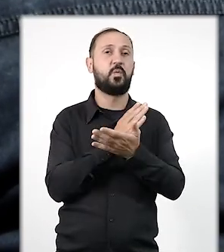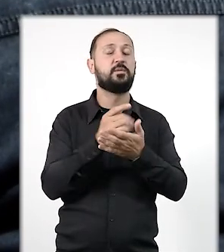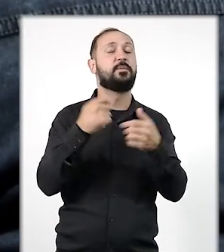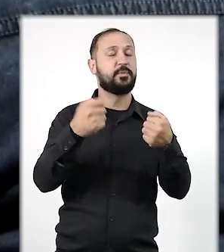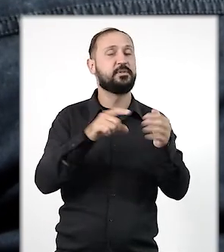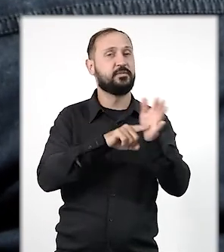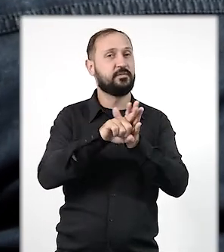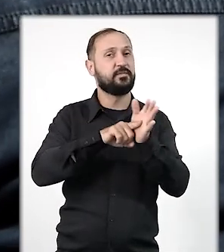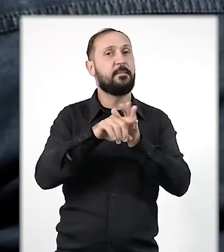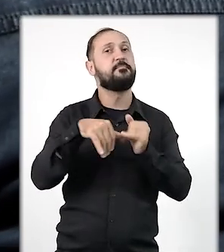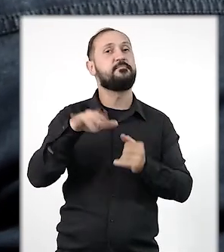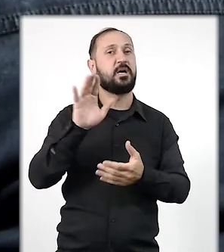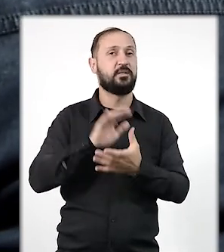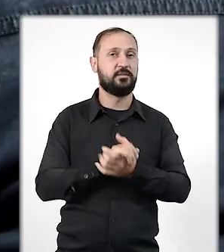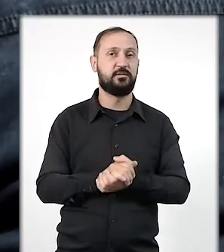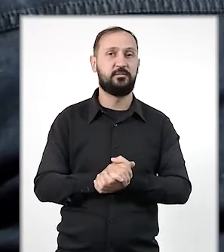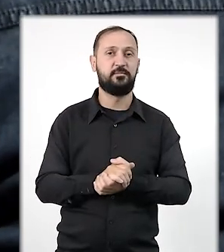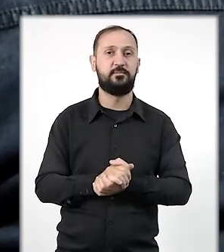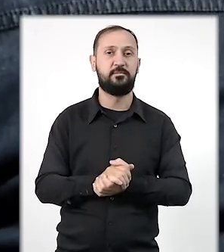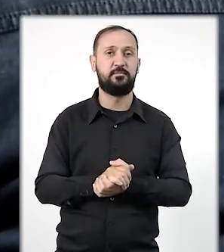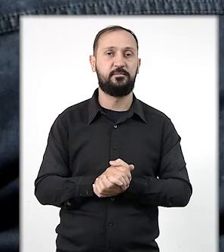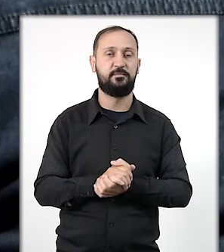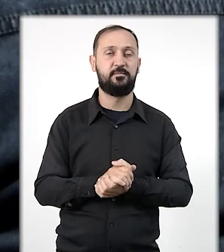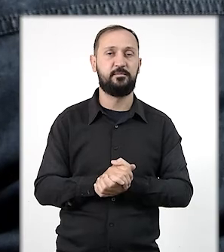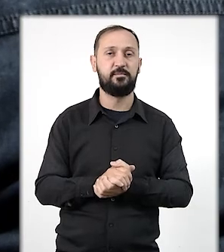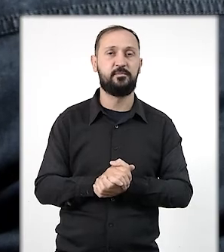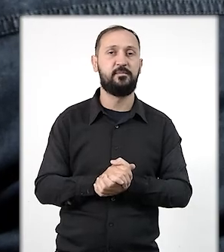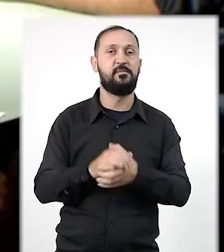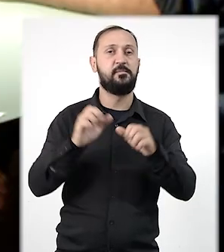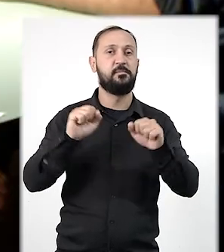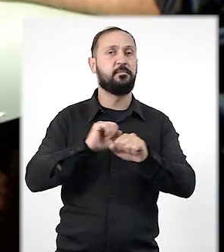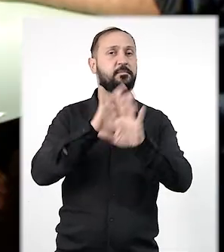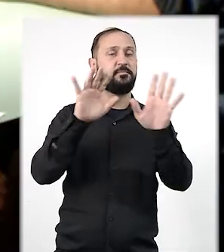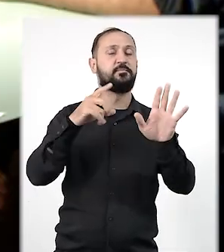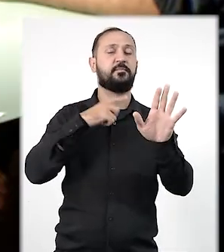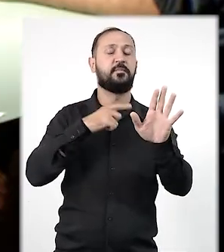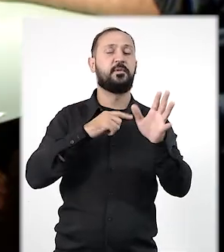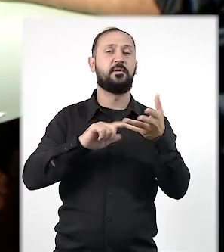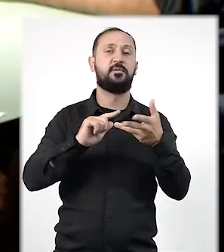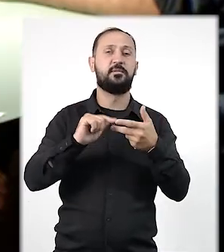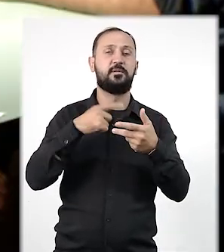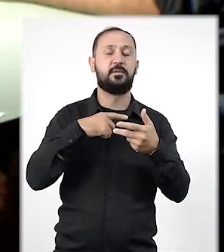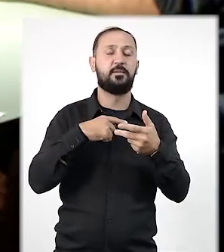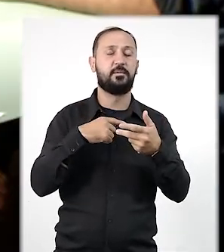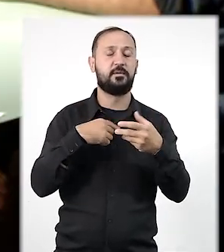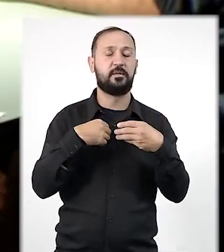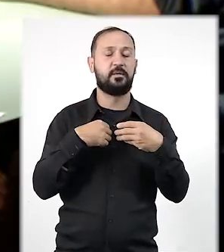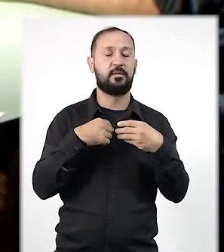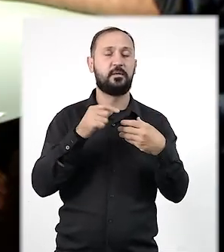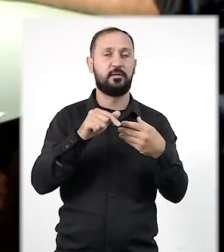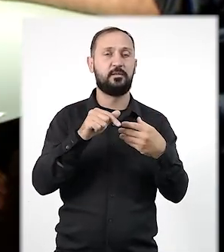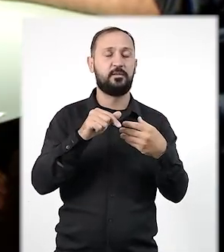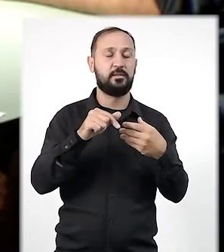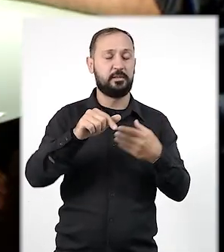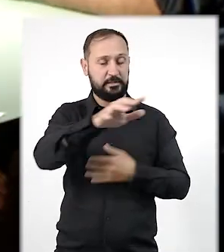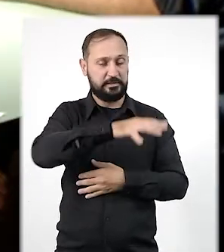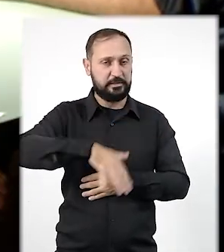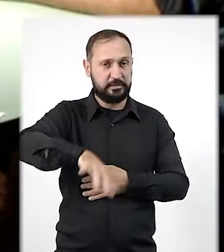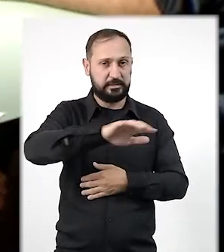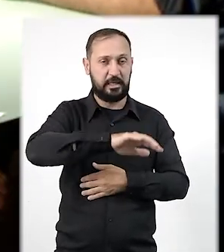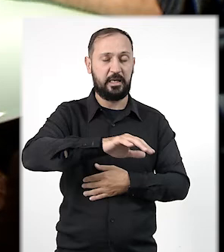investigados, né? E fica claro também que existe muito a ser ofertado nessa seara